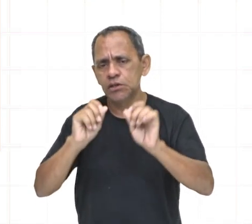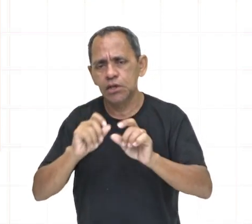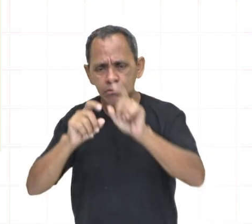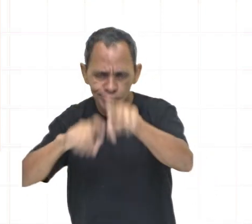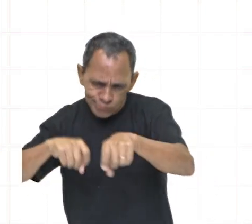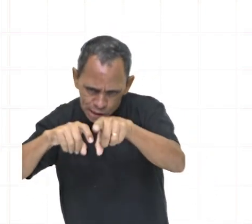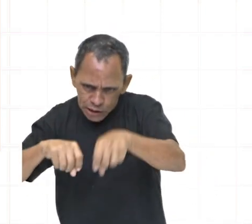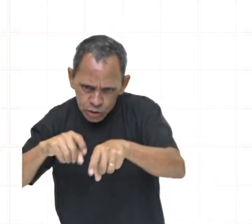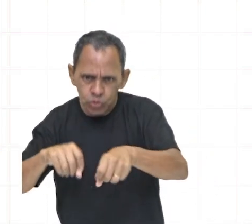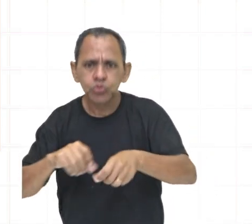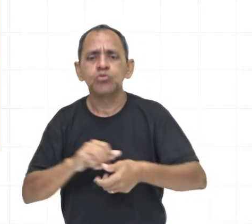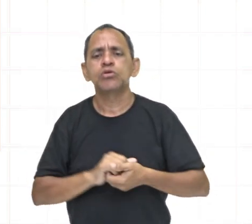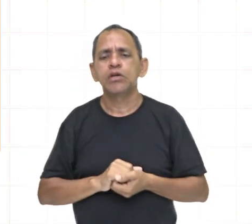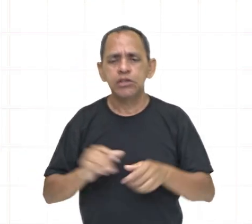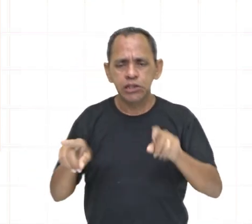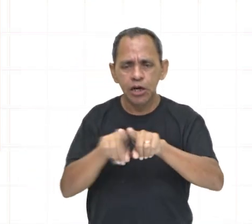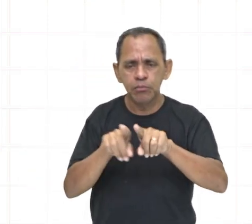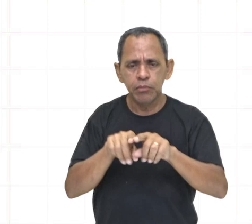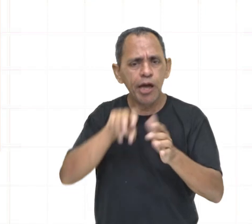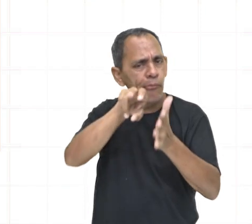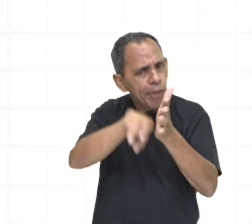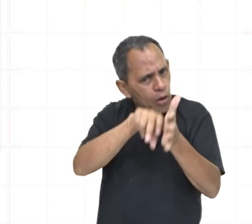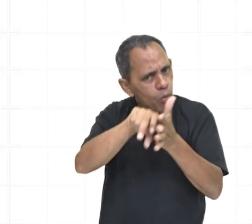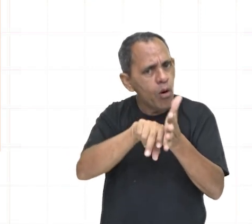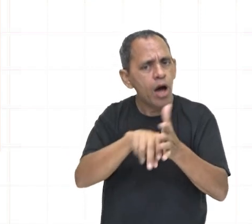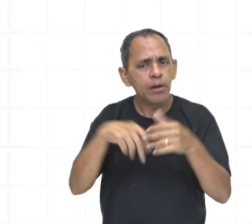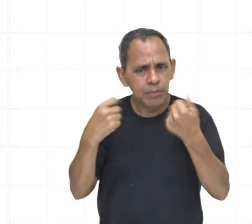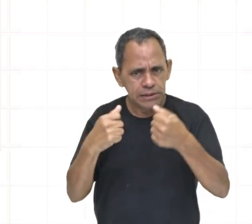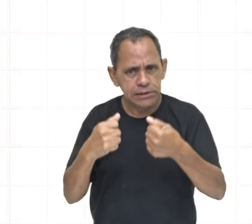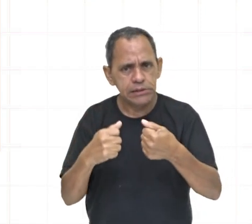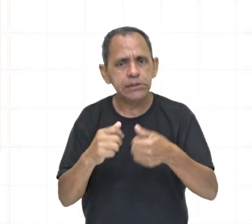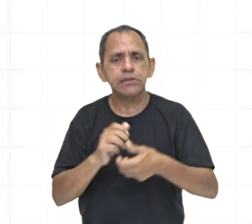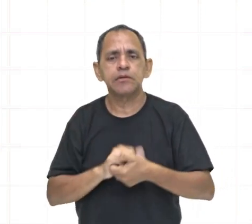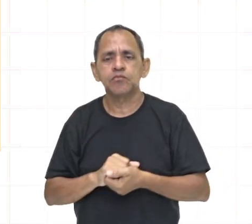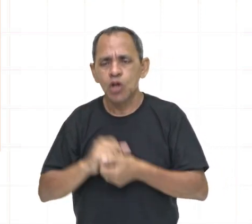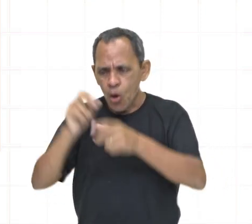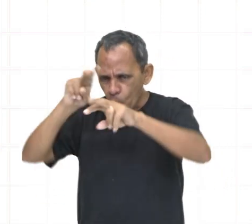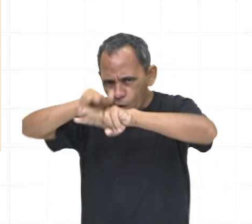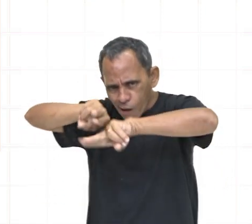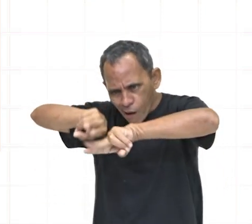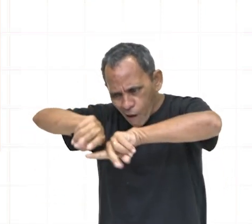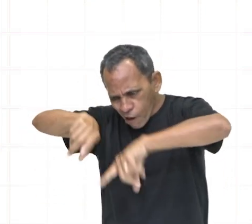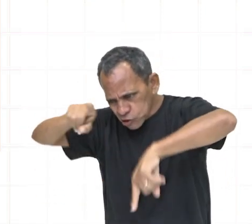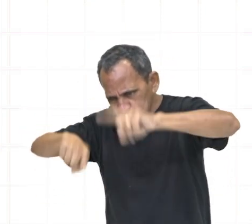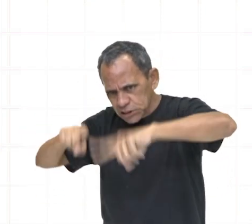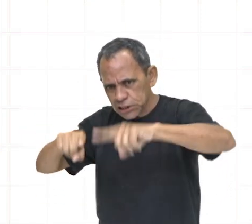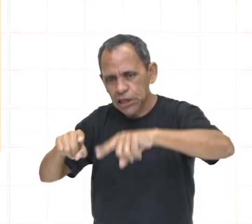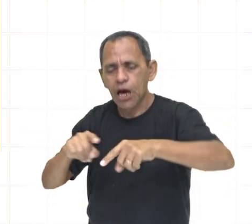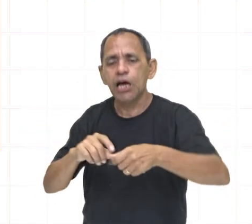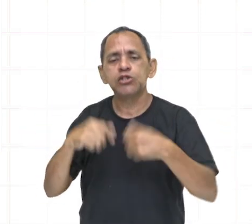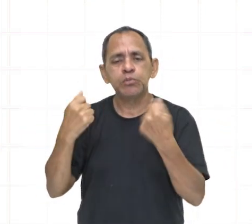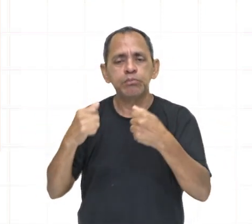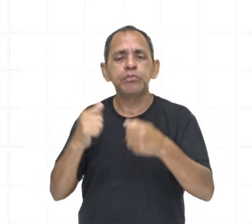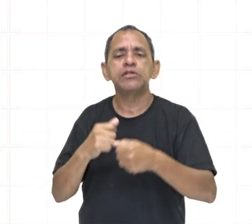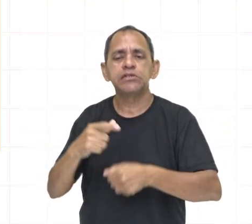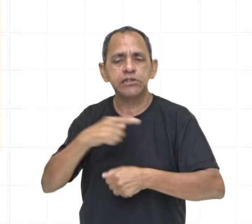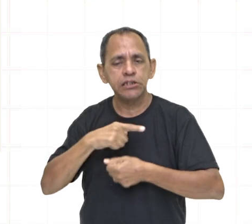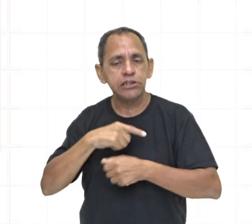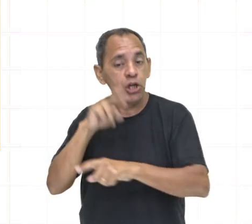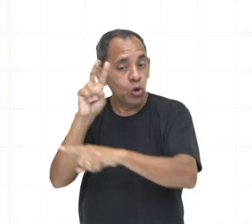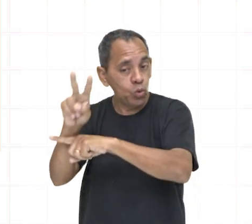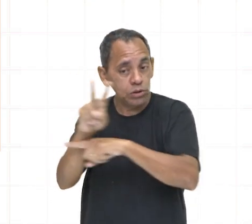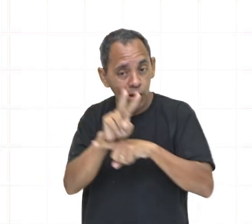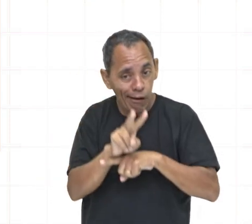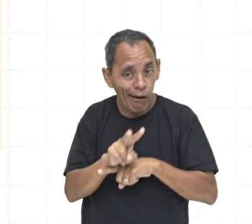realizar atividade da pecuária, de uma extração, sim, porém de forma adequada, de